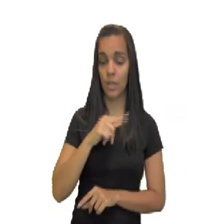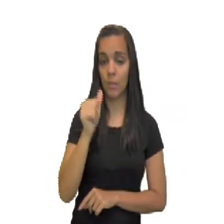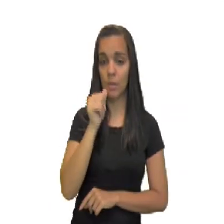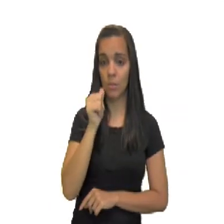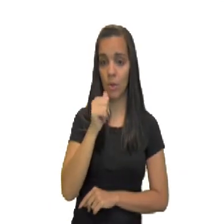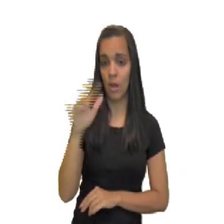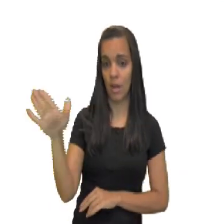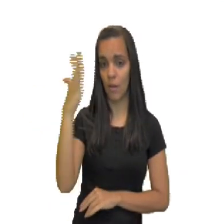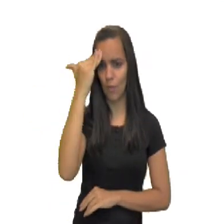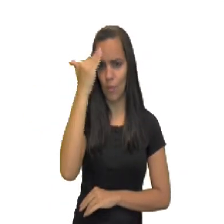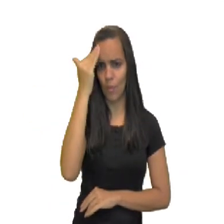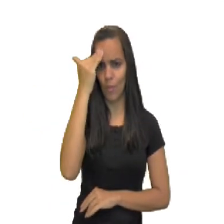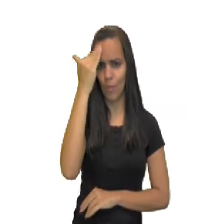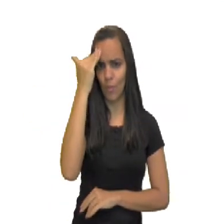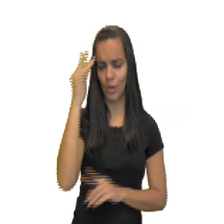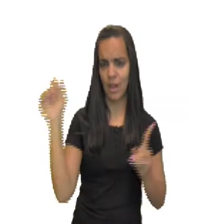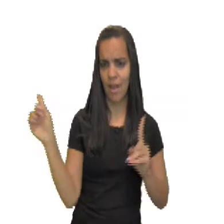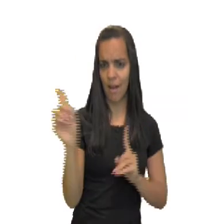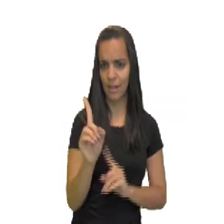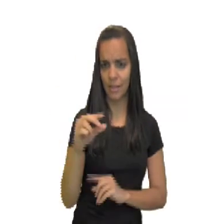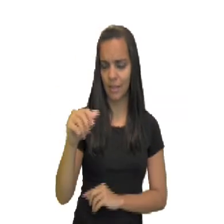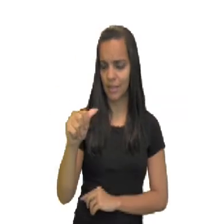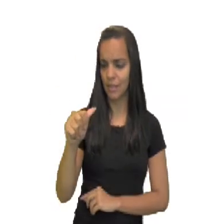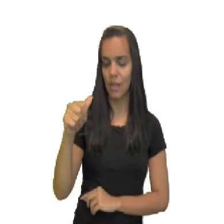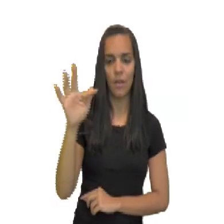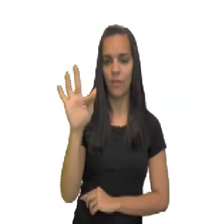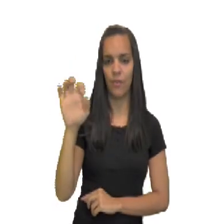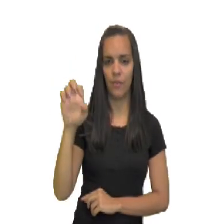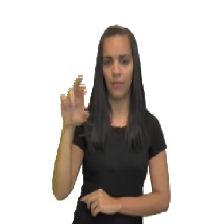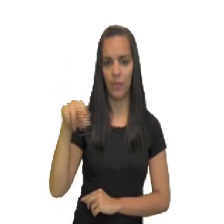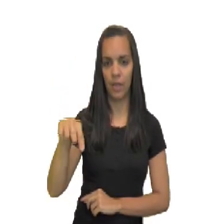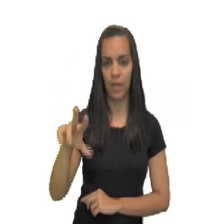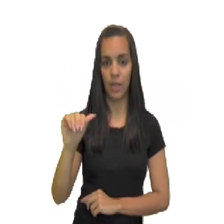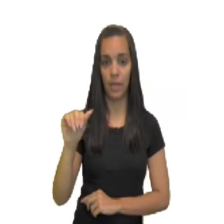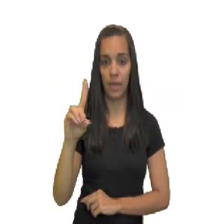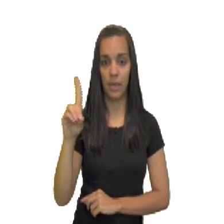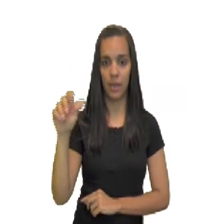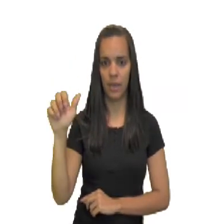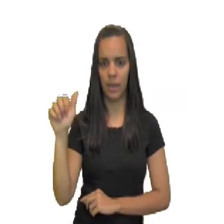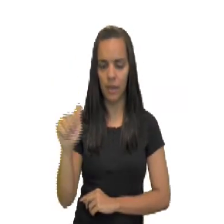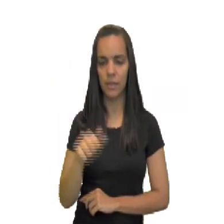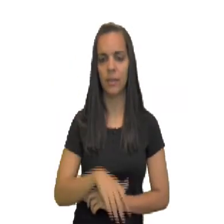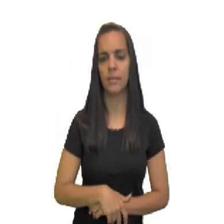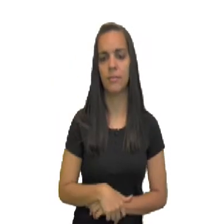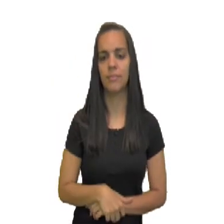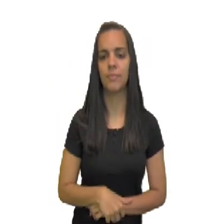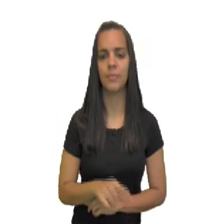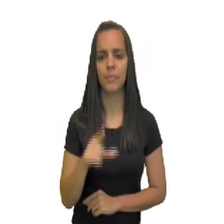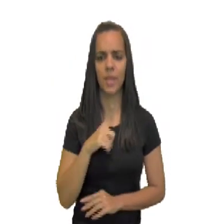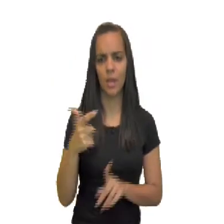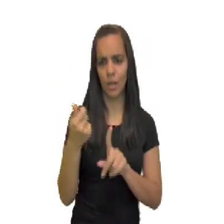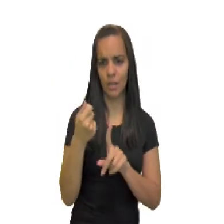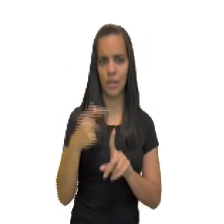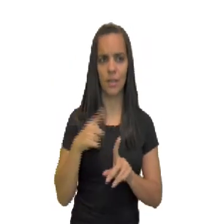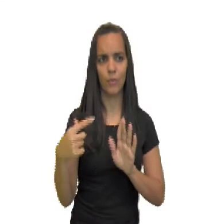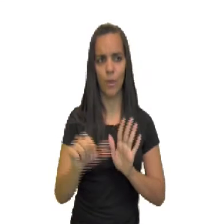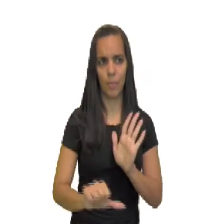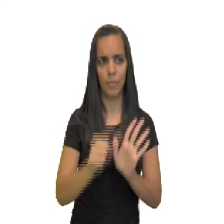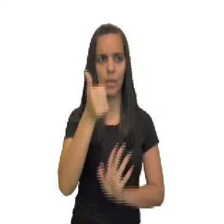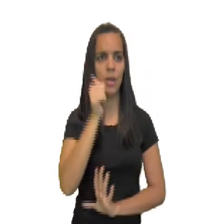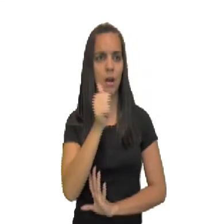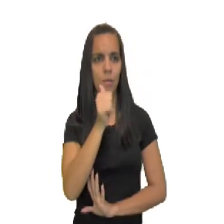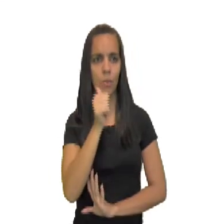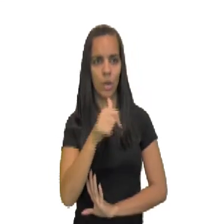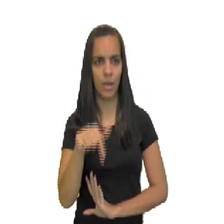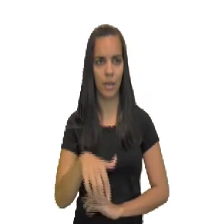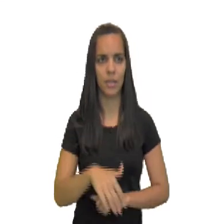grande dama da televisão brasileira, concorreu ao Oscar e também ganhou o Grammy e o Emmy pela televisão